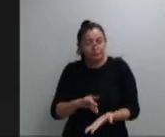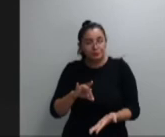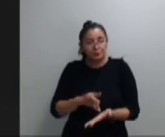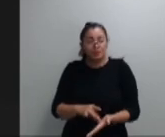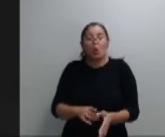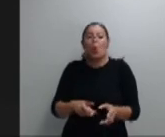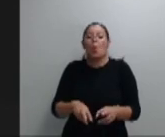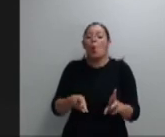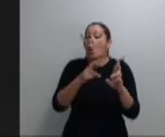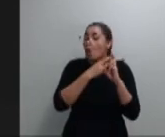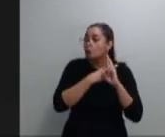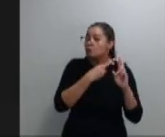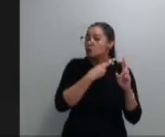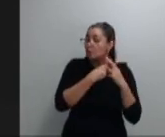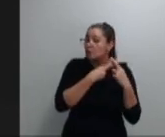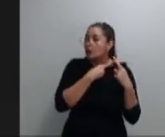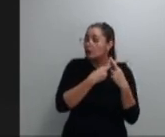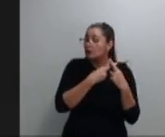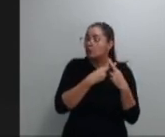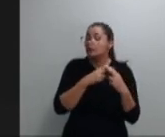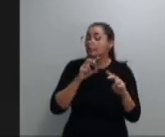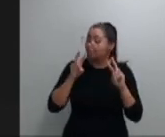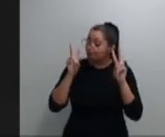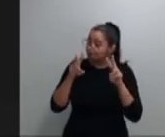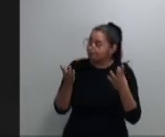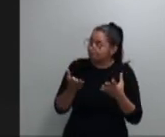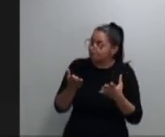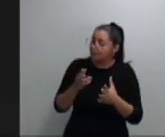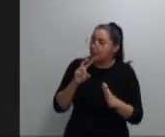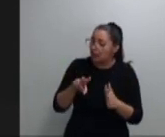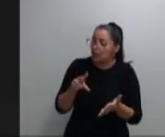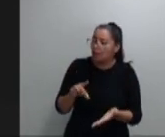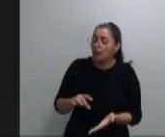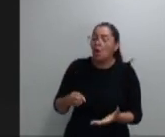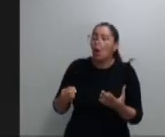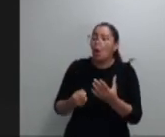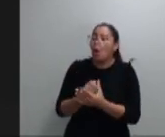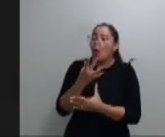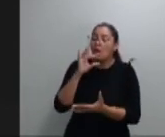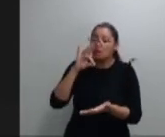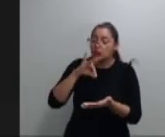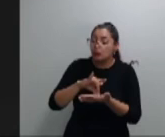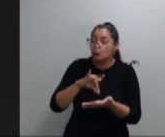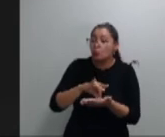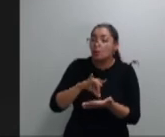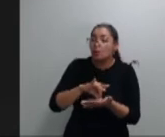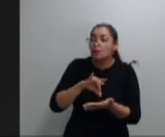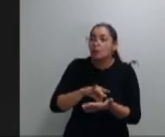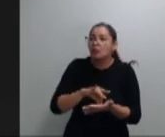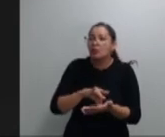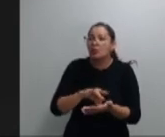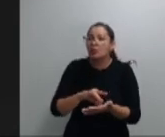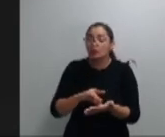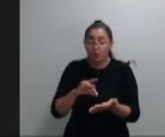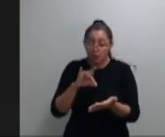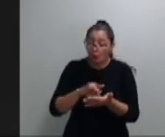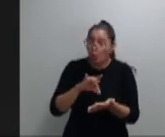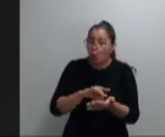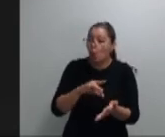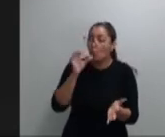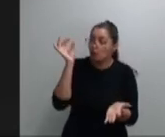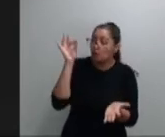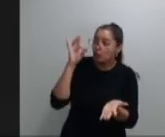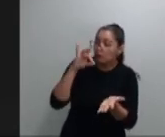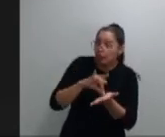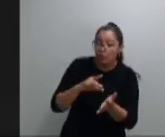respeitabilíssimo respeitabilíssimo agora veja a realização a palavra realização significa tornar real uma coisa que ainda não